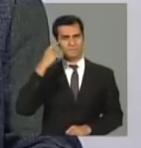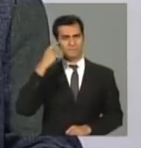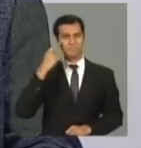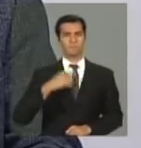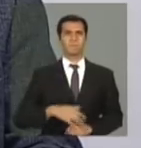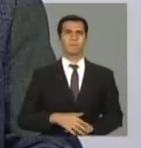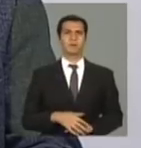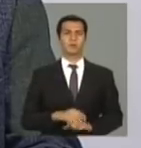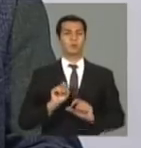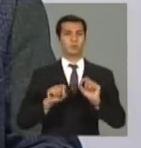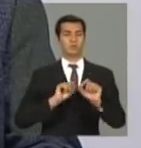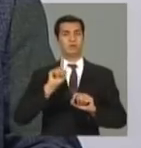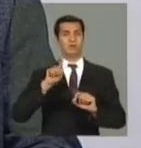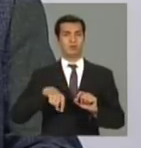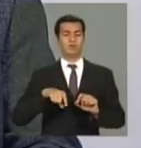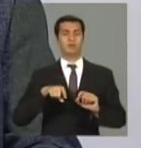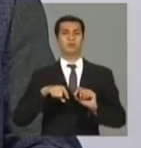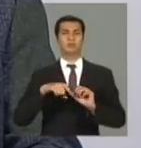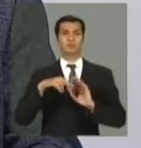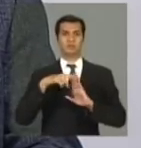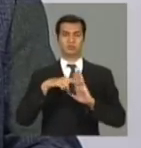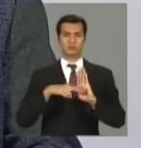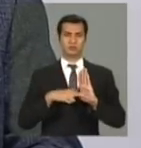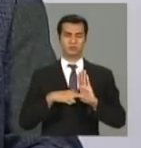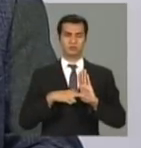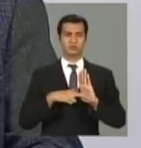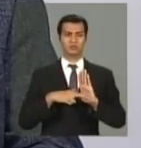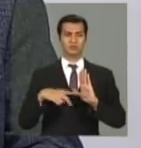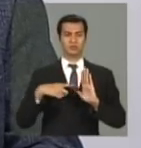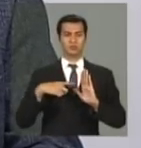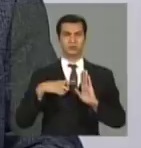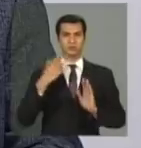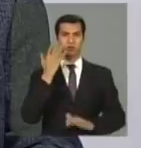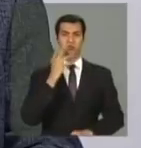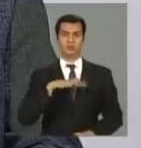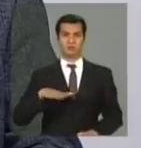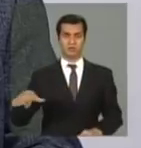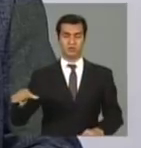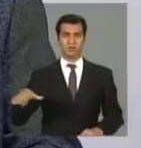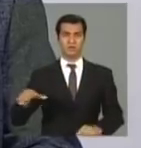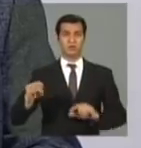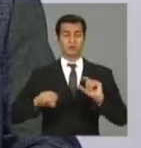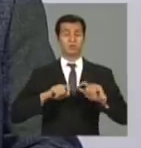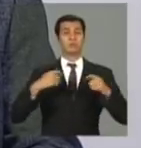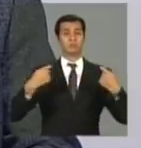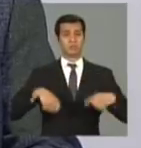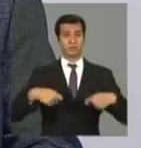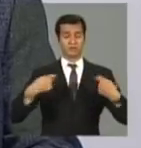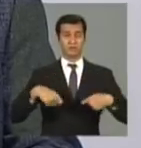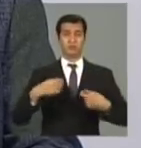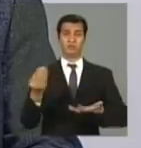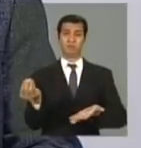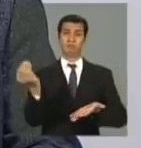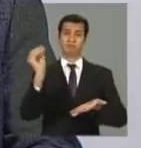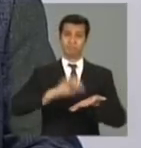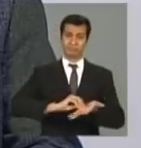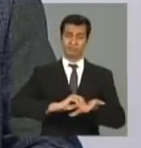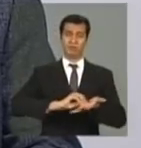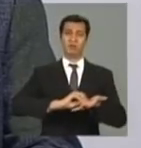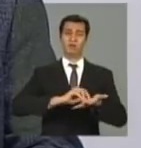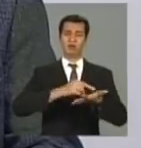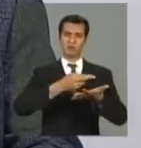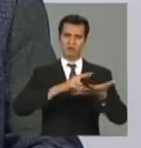instrução operacional dessas crianças envolvidas nessa ação, né, é que se faça o registro disto,